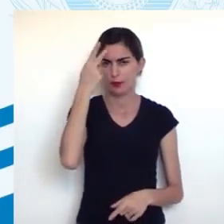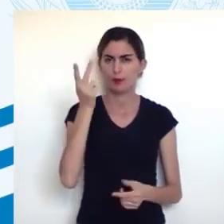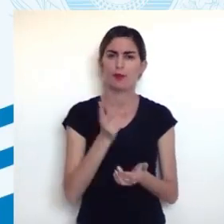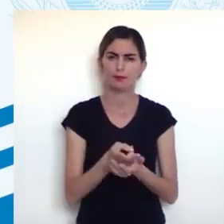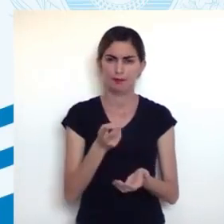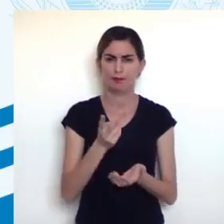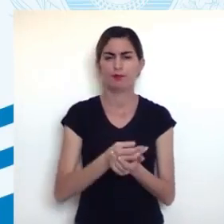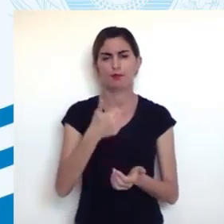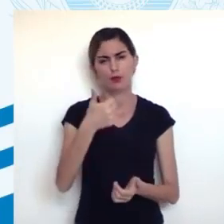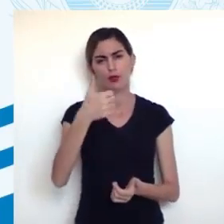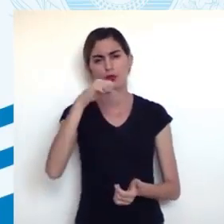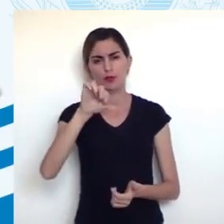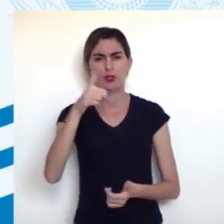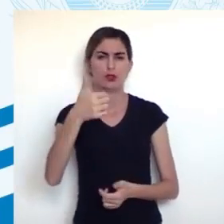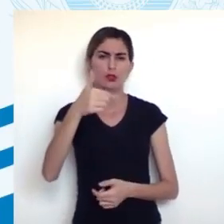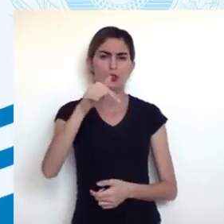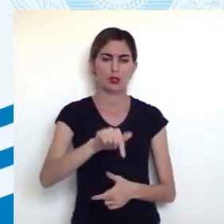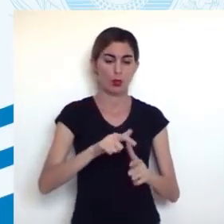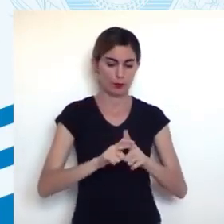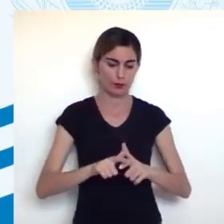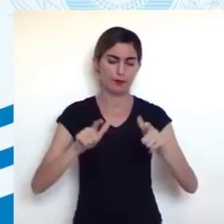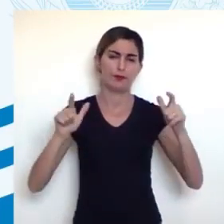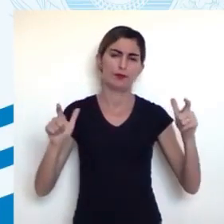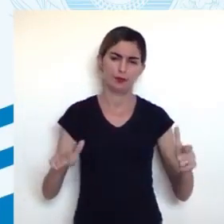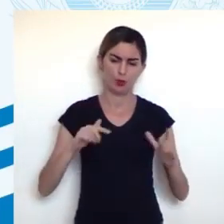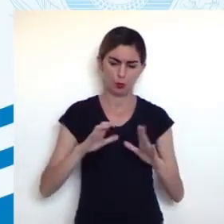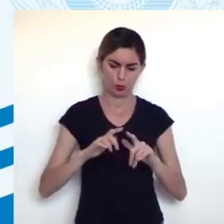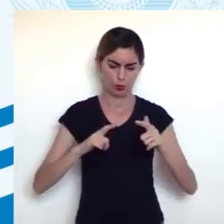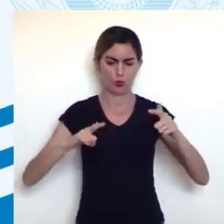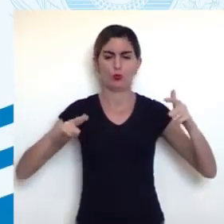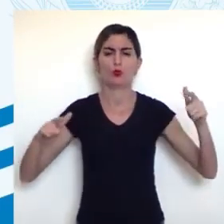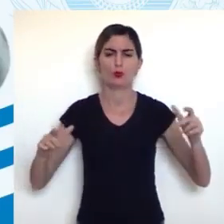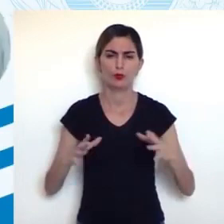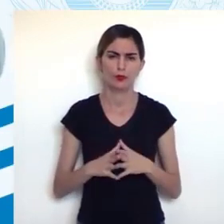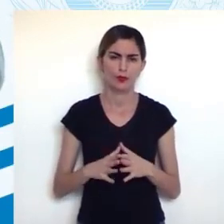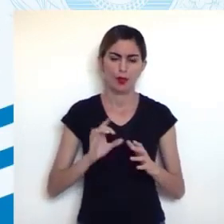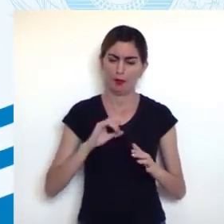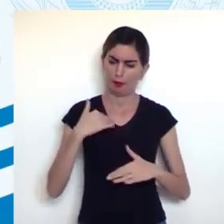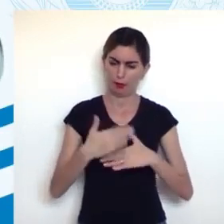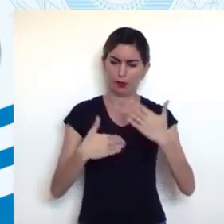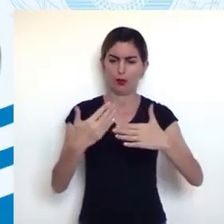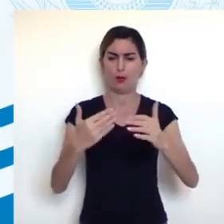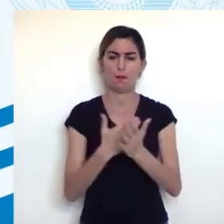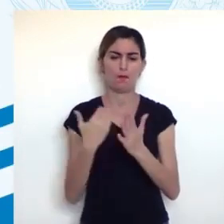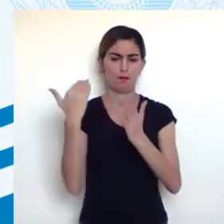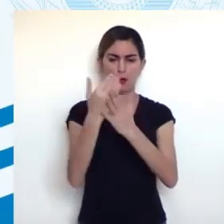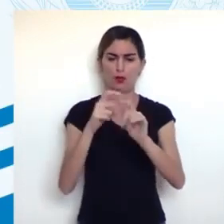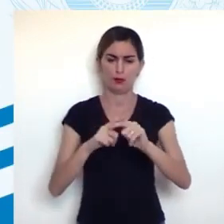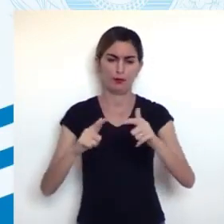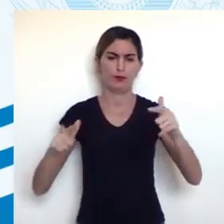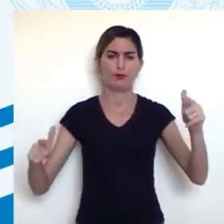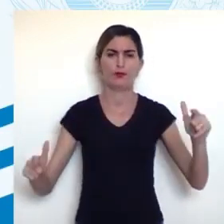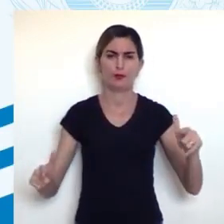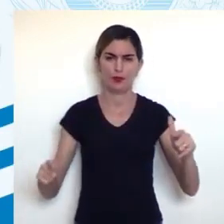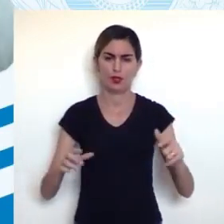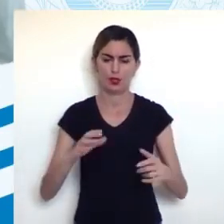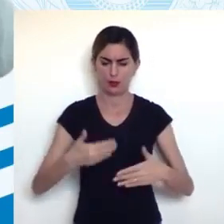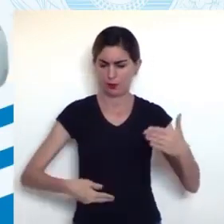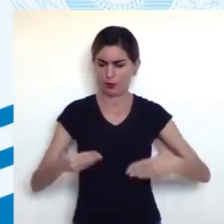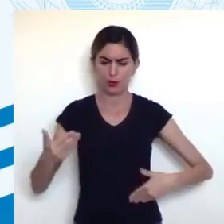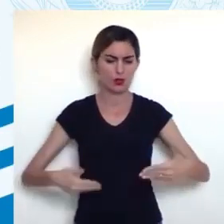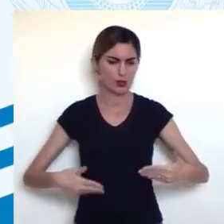Greve de 1917. As greves aumentavam de proporção, cada vez mais. Então,